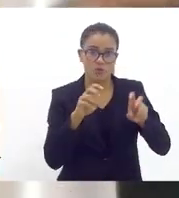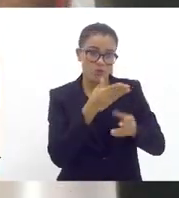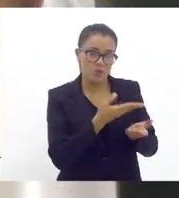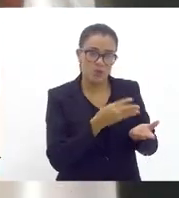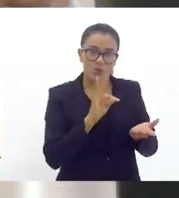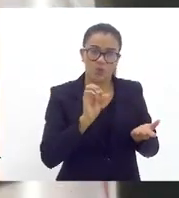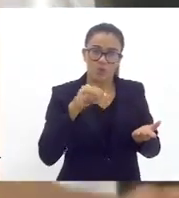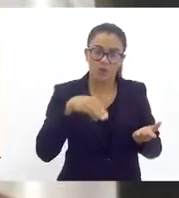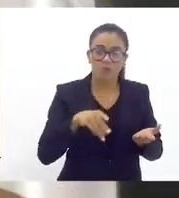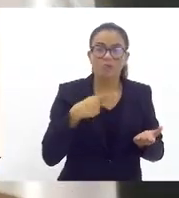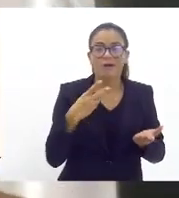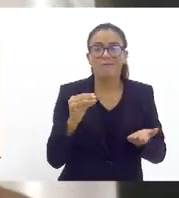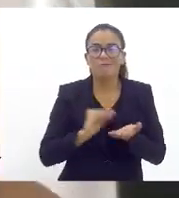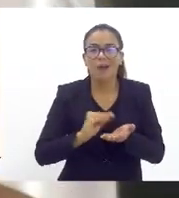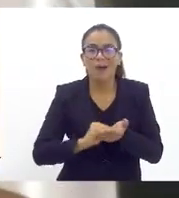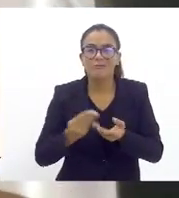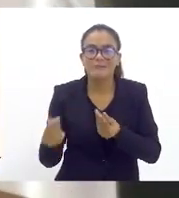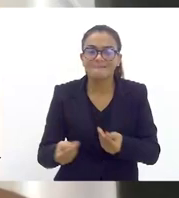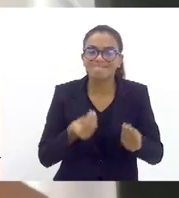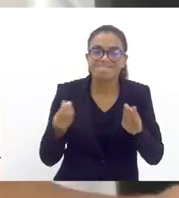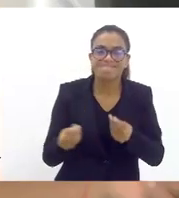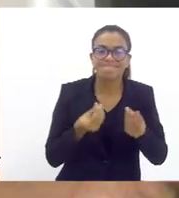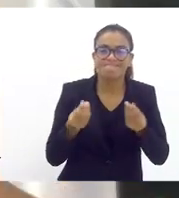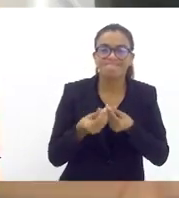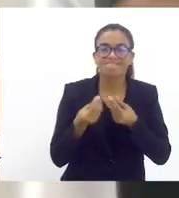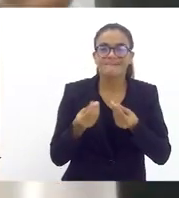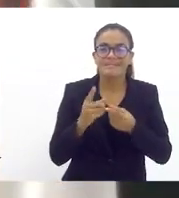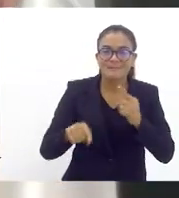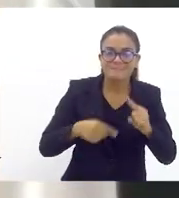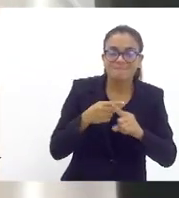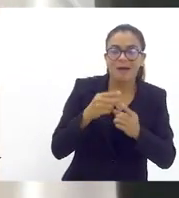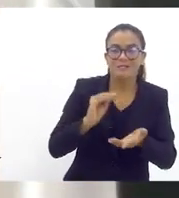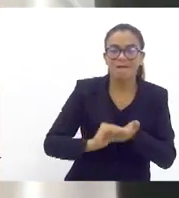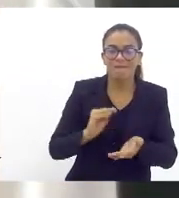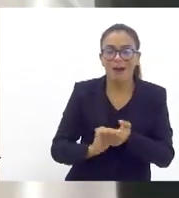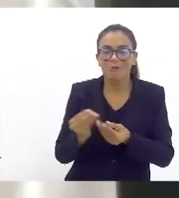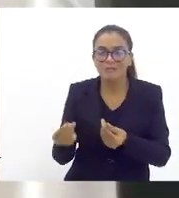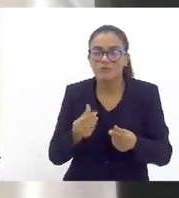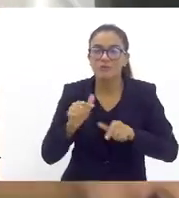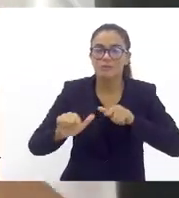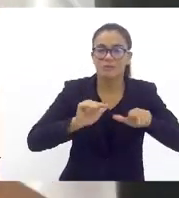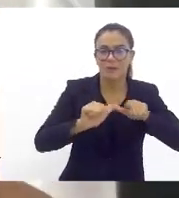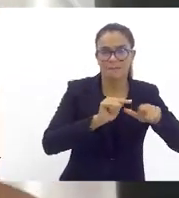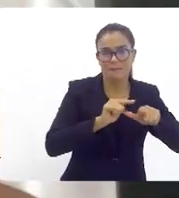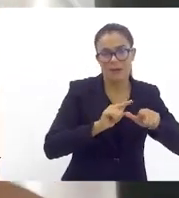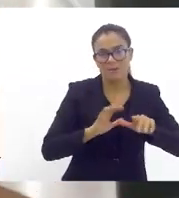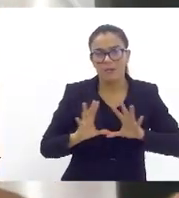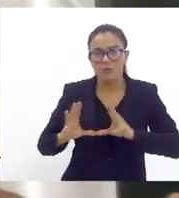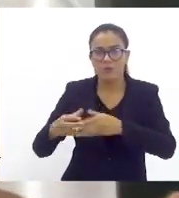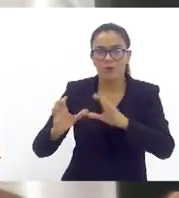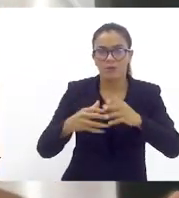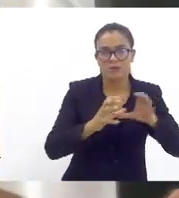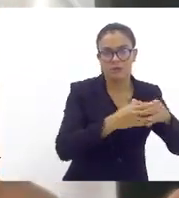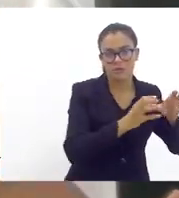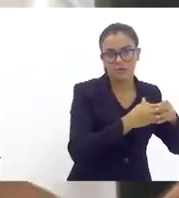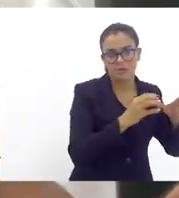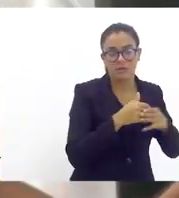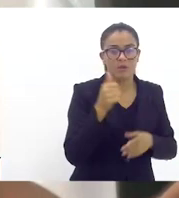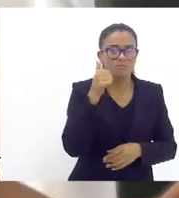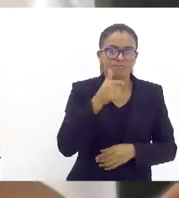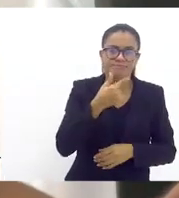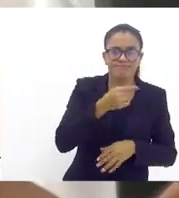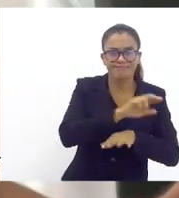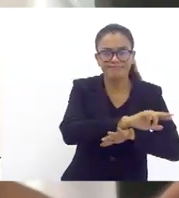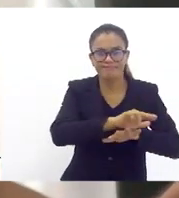a precarização do trabalho consonante à precarização do trabalho para todas as categorias de trabalhadoras e trabalhadores que